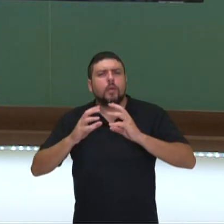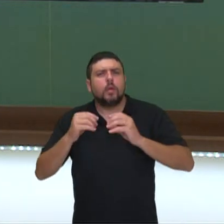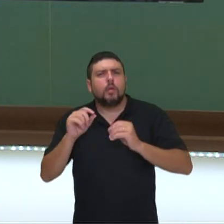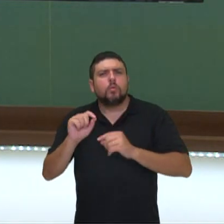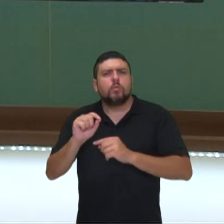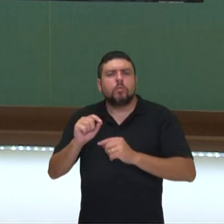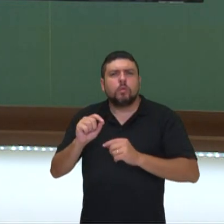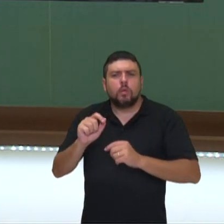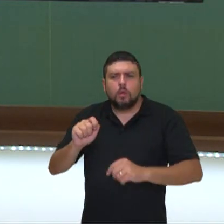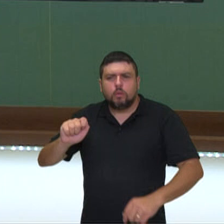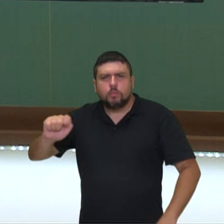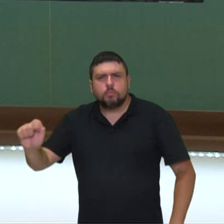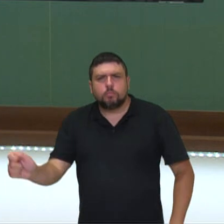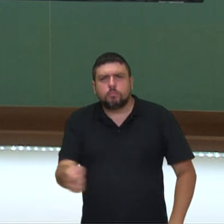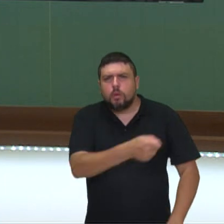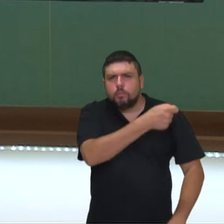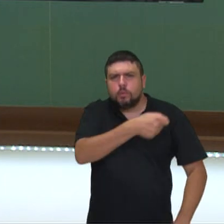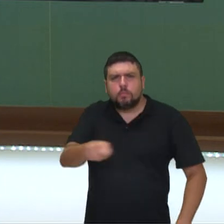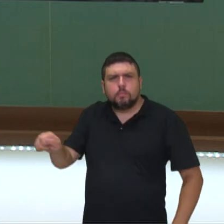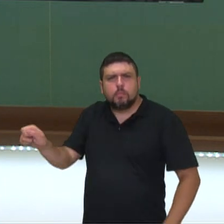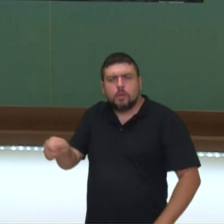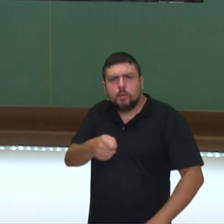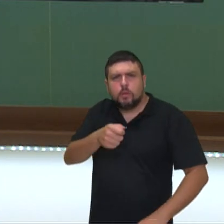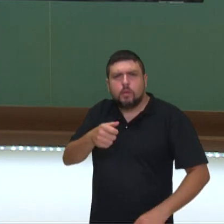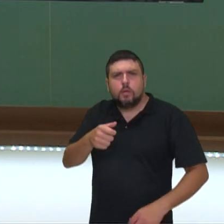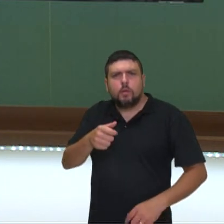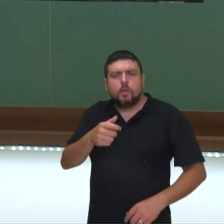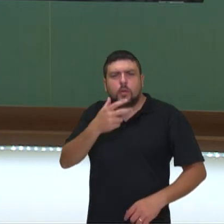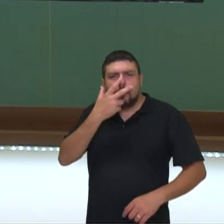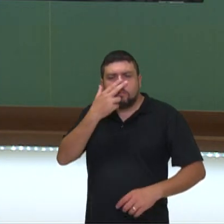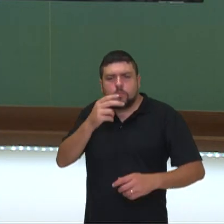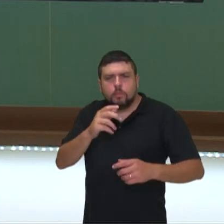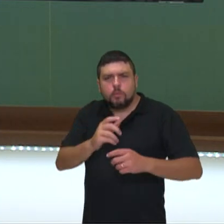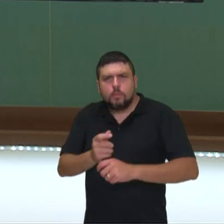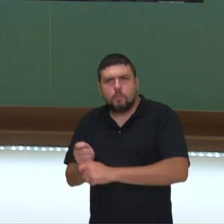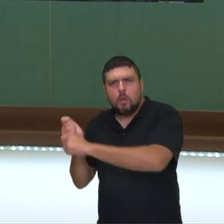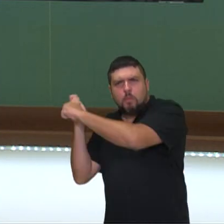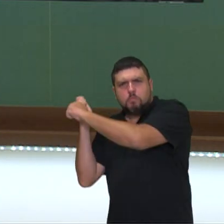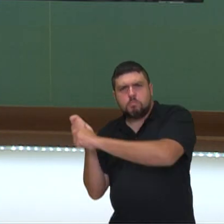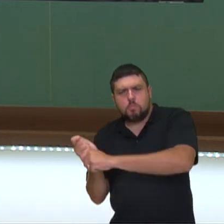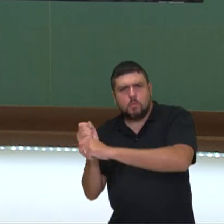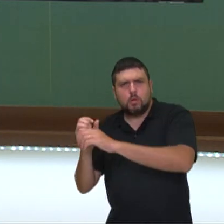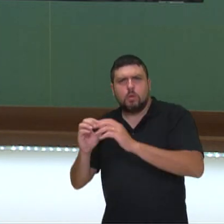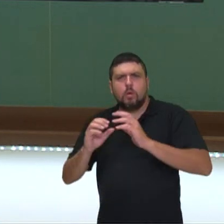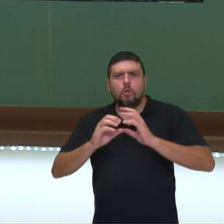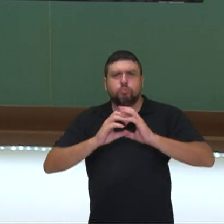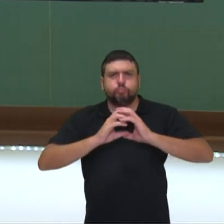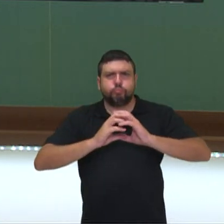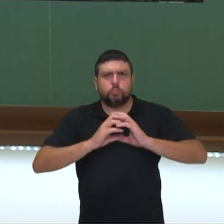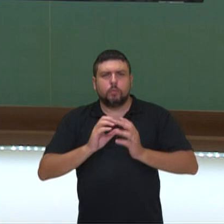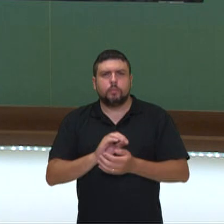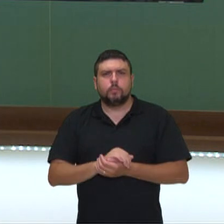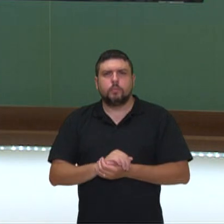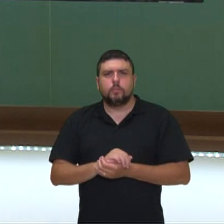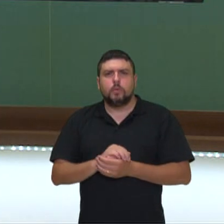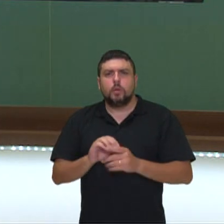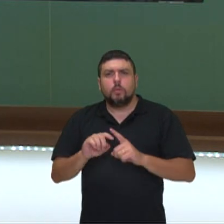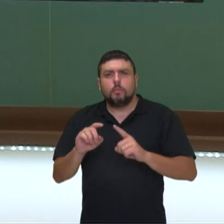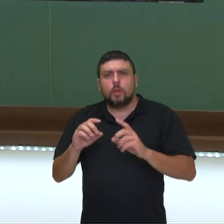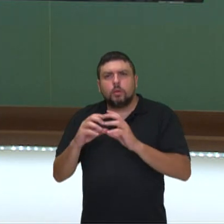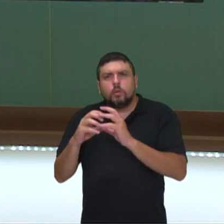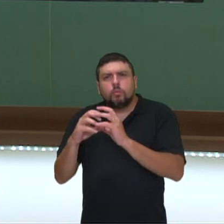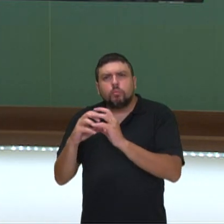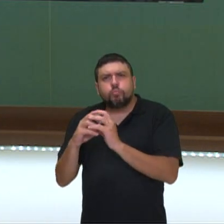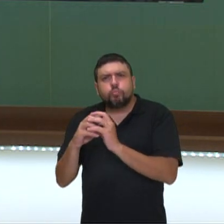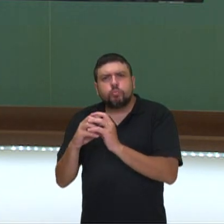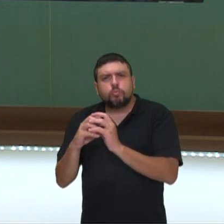bolas de tênis, por exemplo, daquelas de beisebol, tá? But smaller than a soccer ball, mas ela era um pouco menor do que uma bola